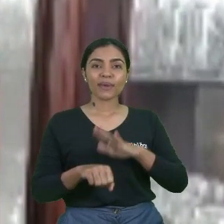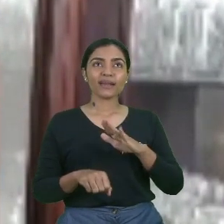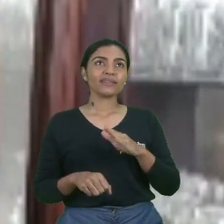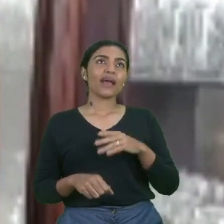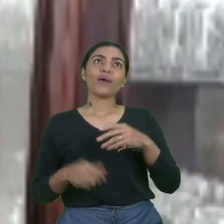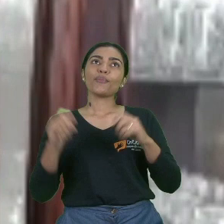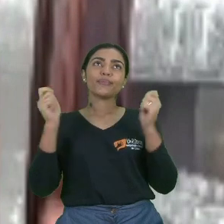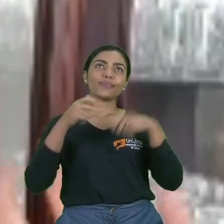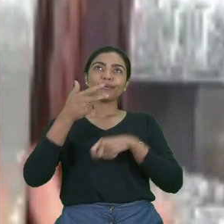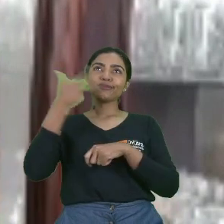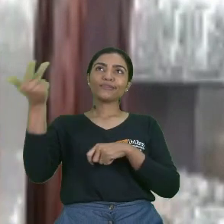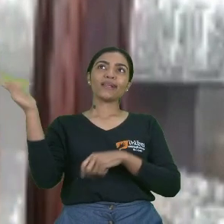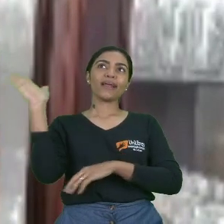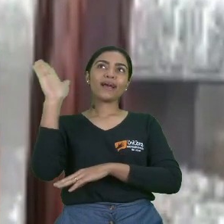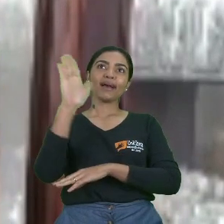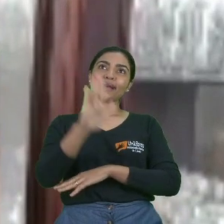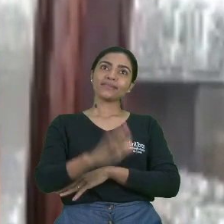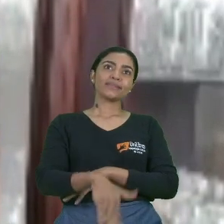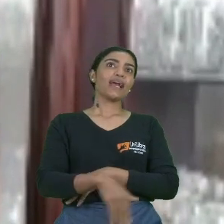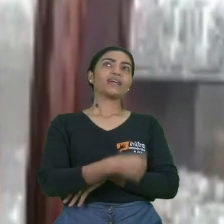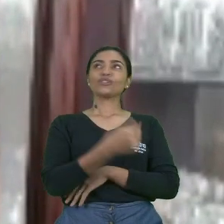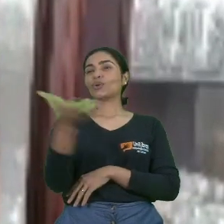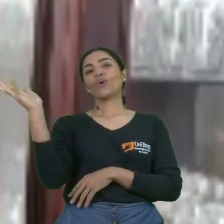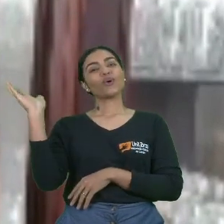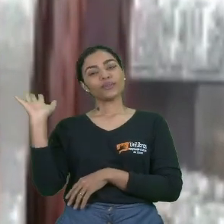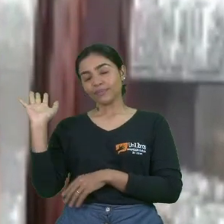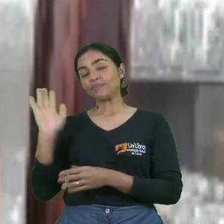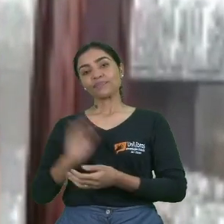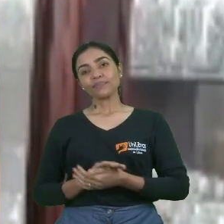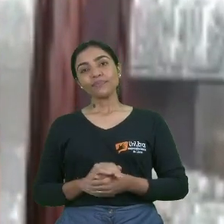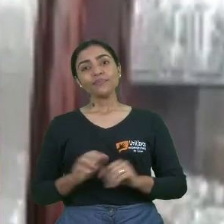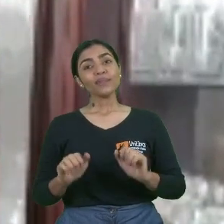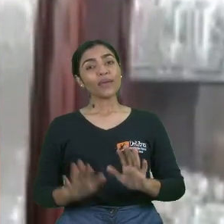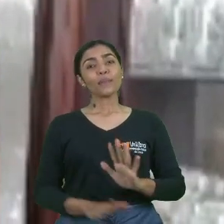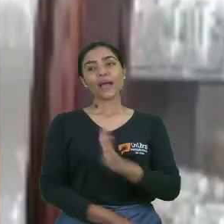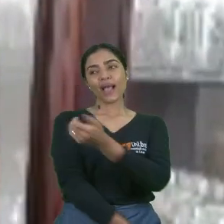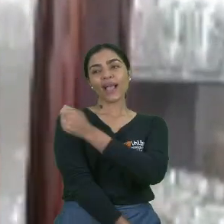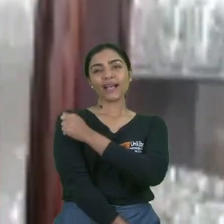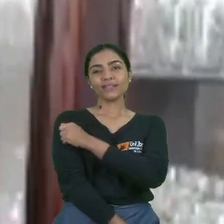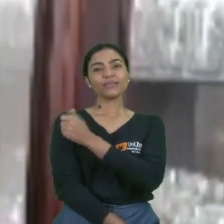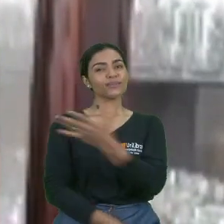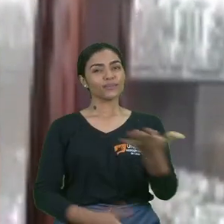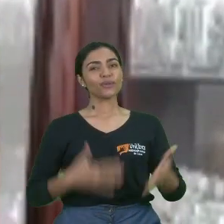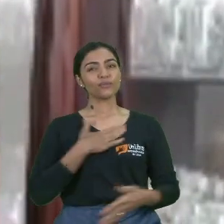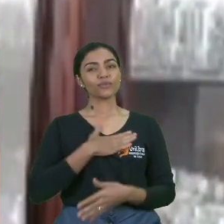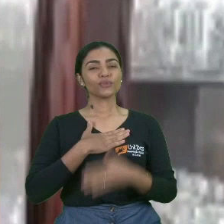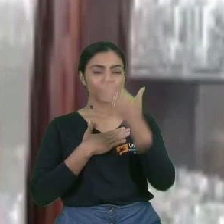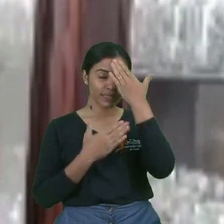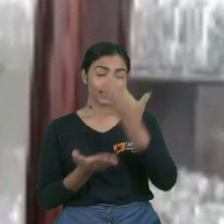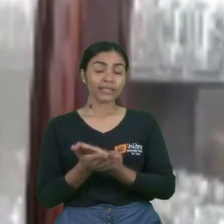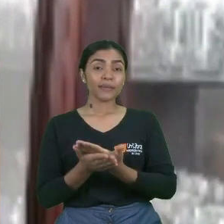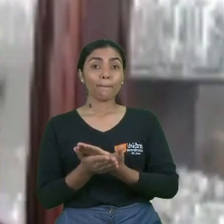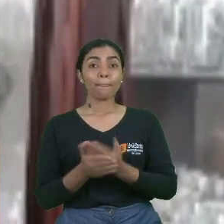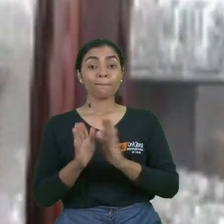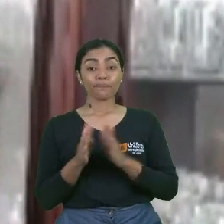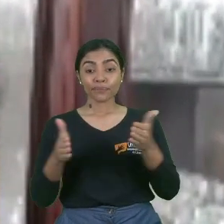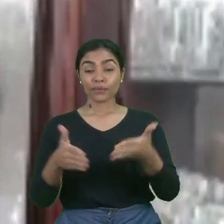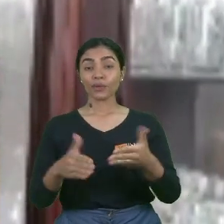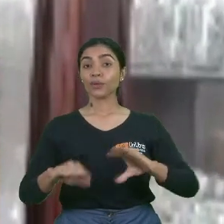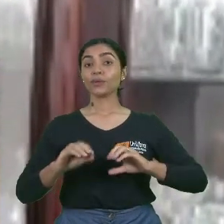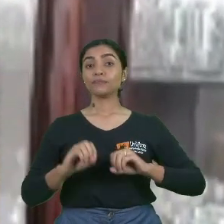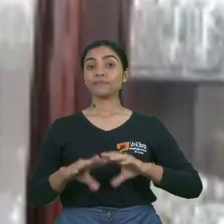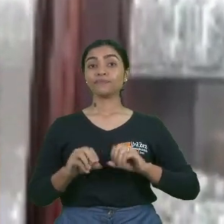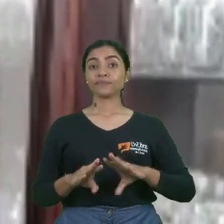mas não podemos Então mas falo com você com certeza é uma objeto da educação ele